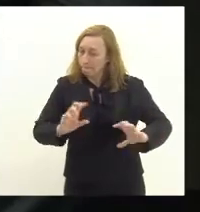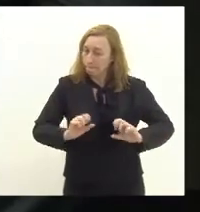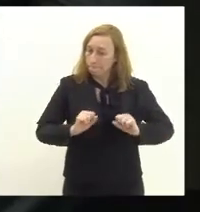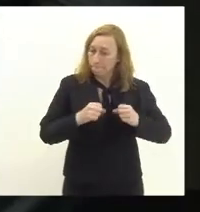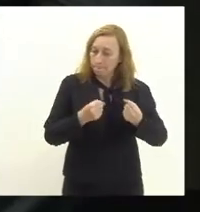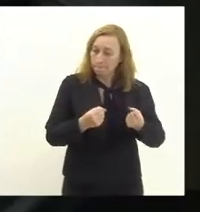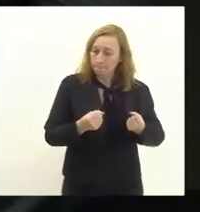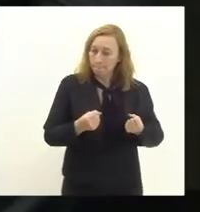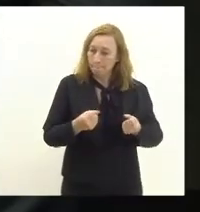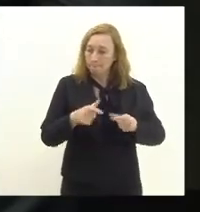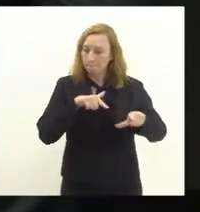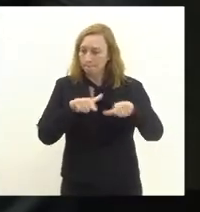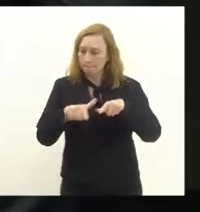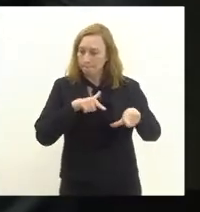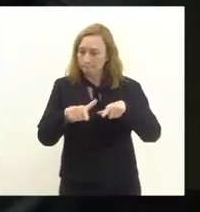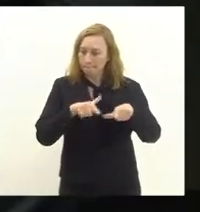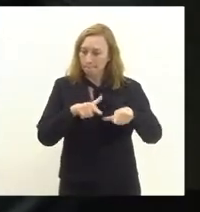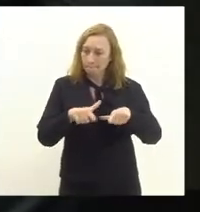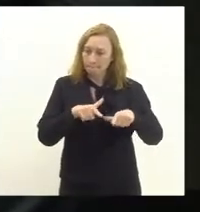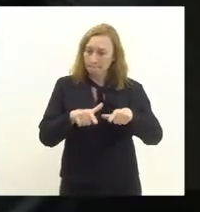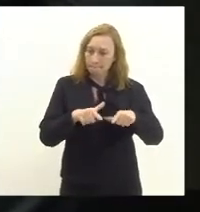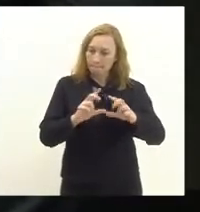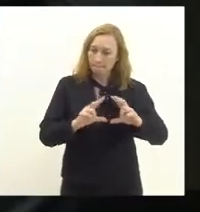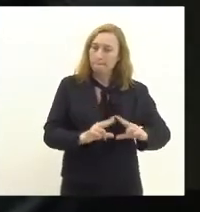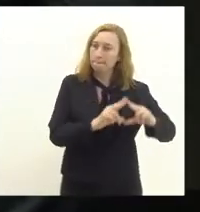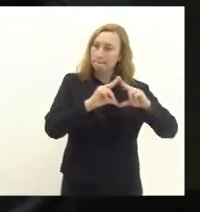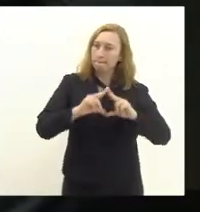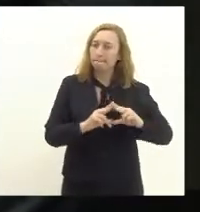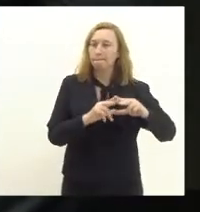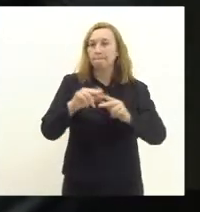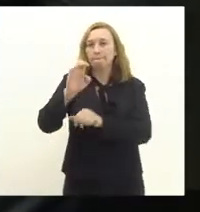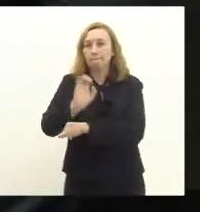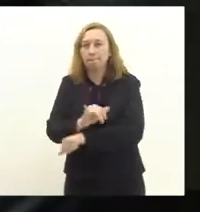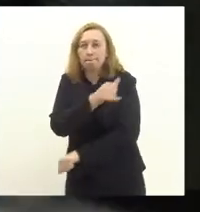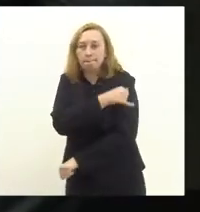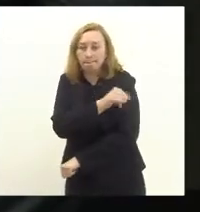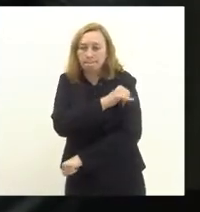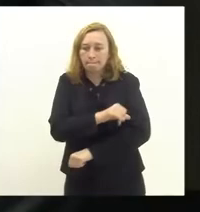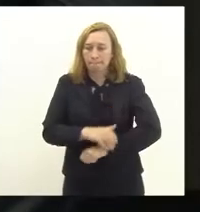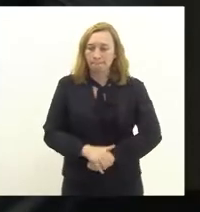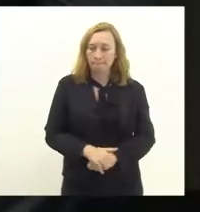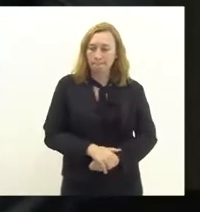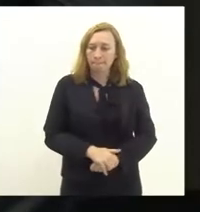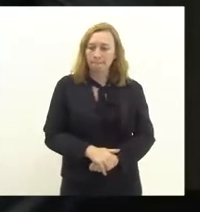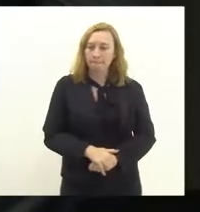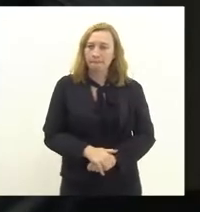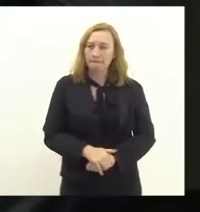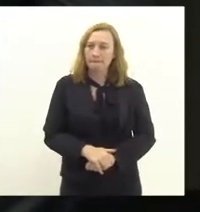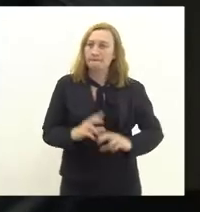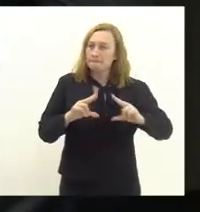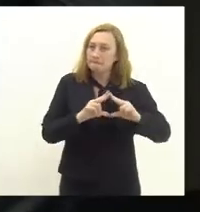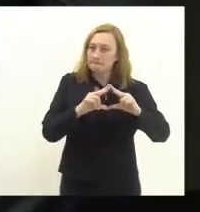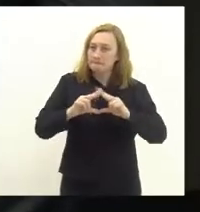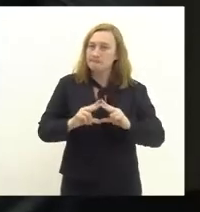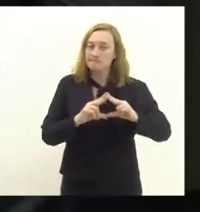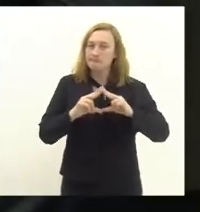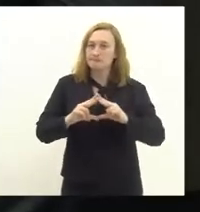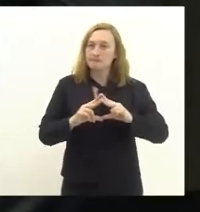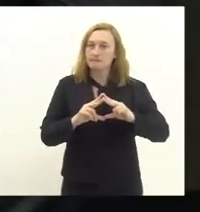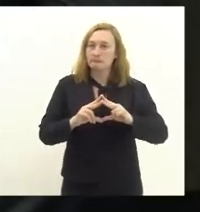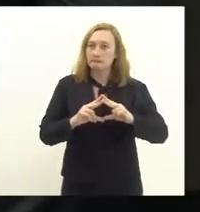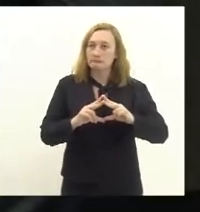fortalecimento do trabalho de reciclagem no estado do Rio de Janeiro. Nesse ponto, vale ressaltar que a reciclagem, né, ela é